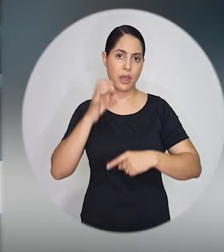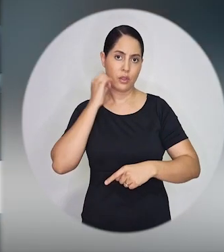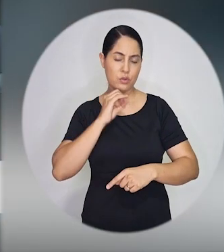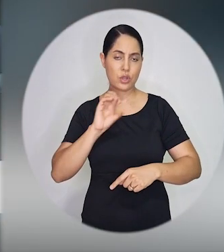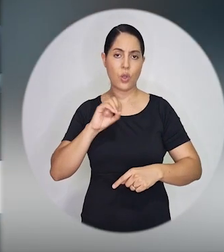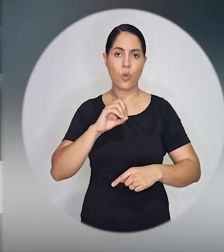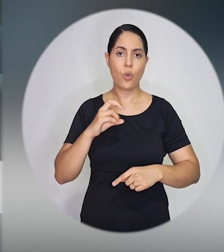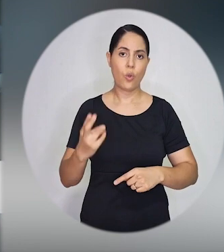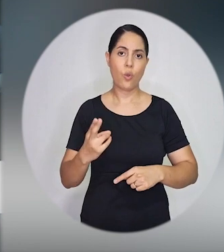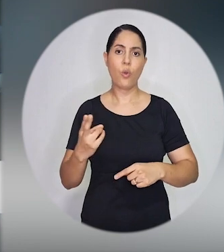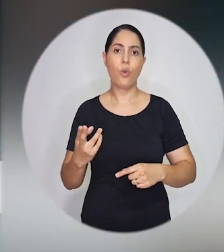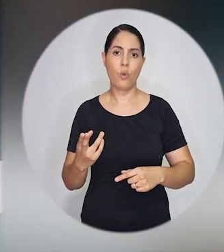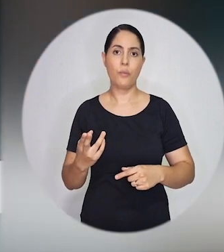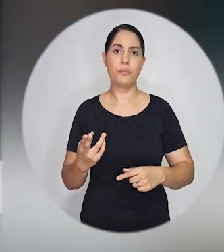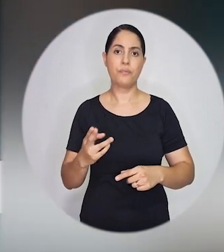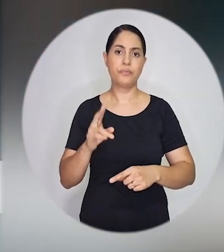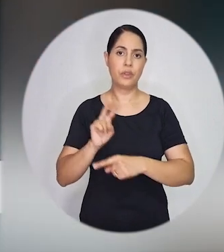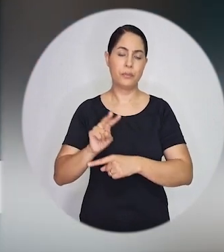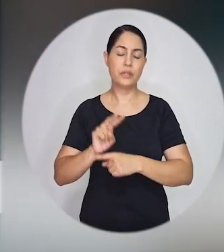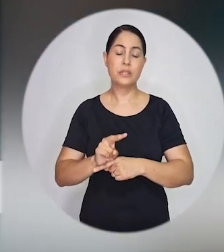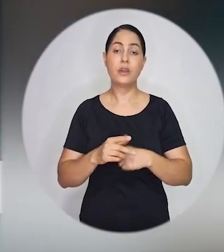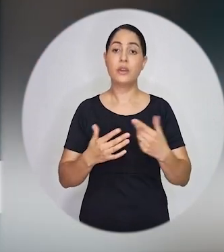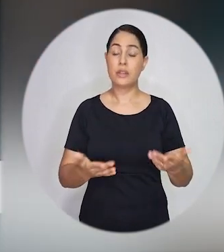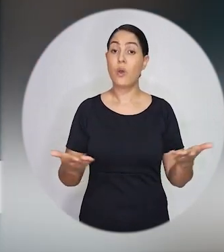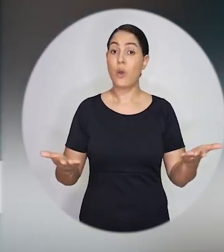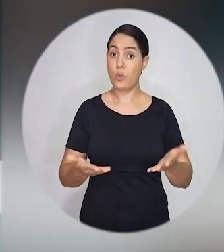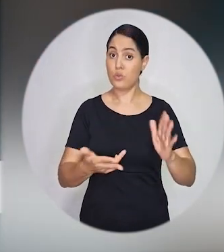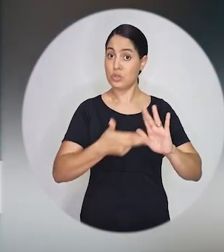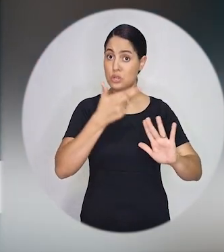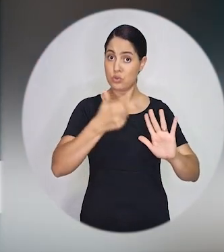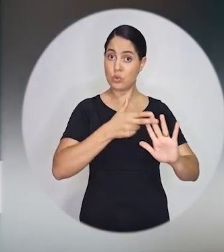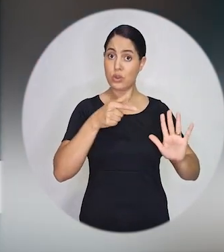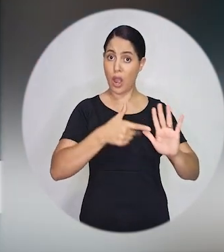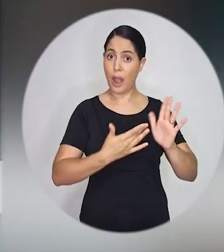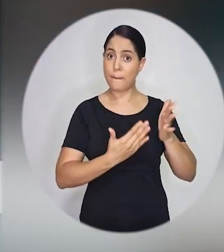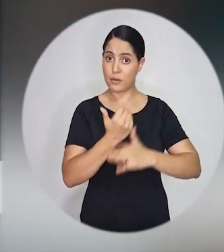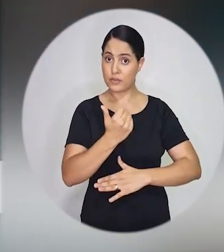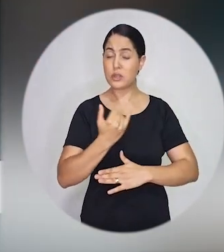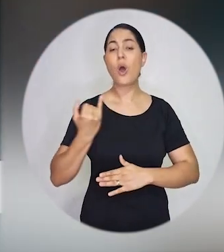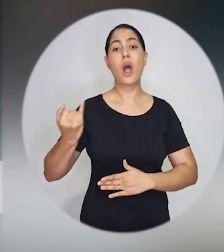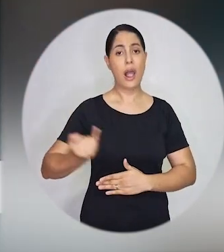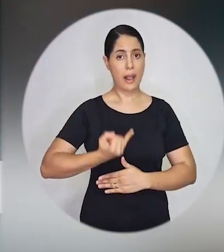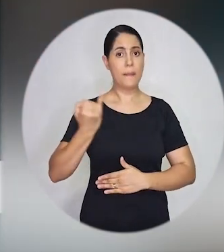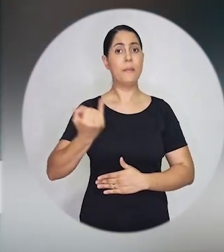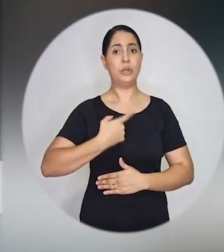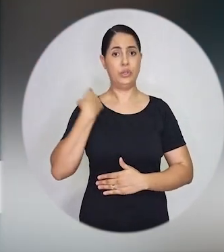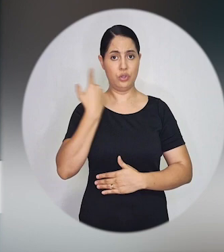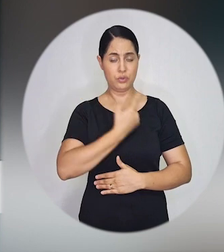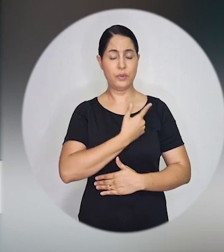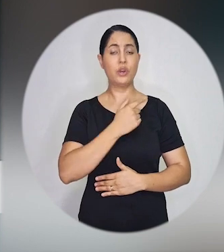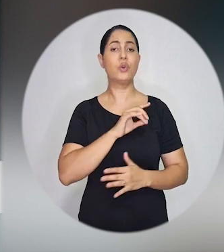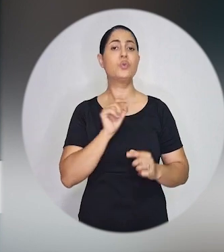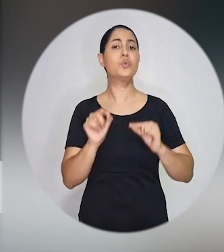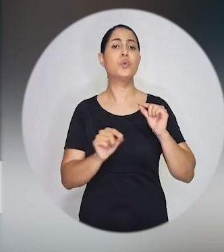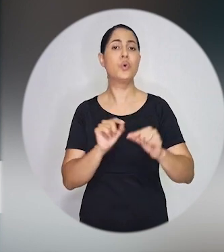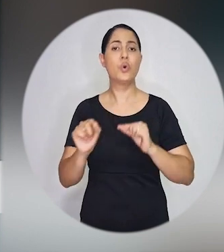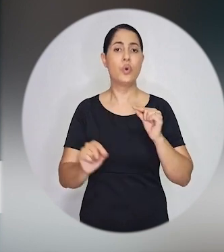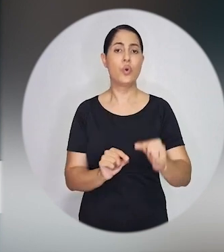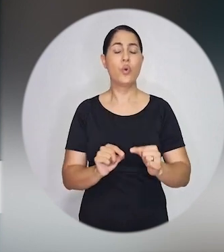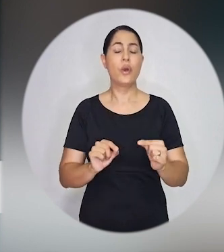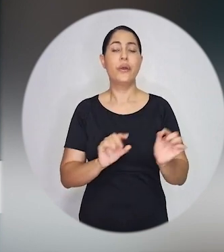que a aprovação dessa resolução importará no importante passo para